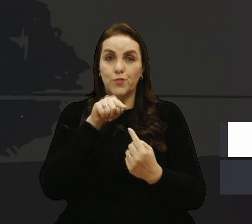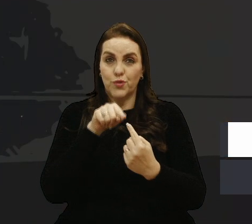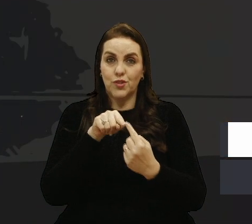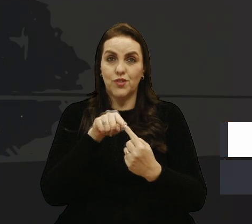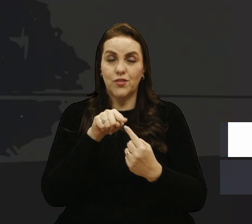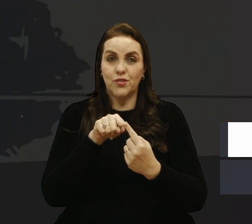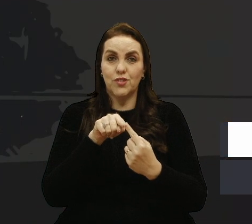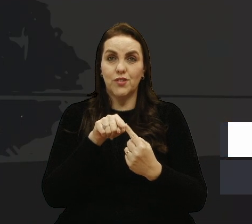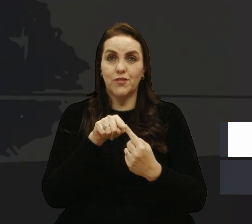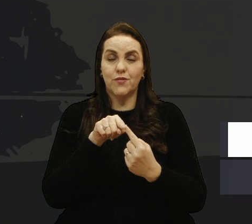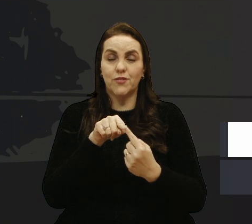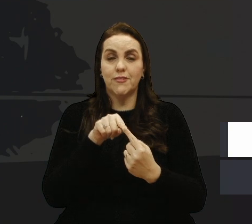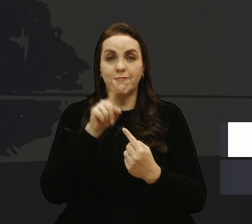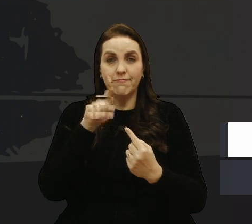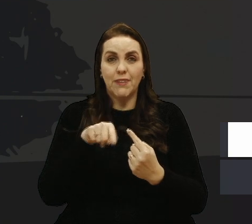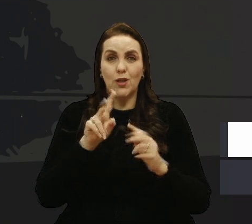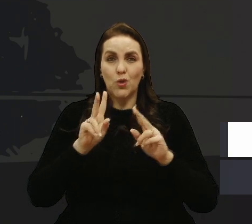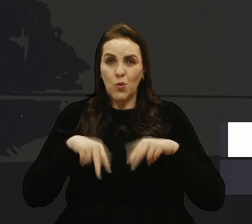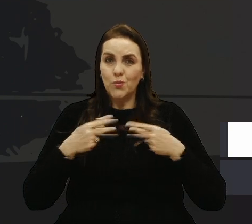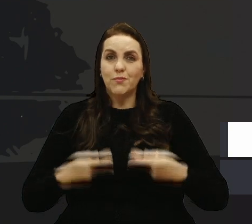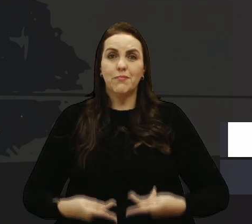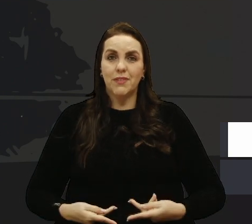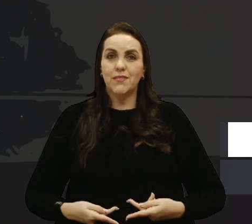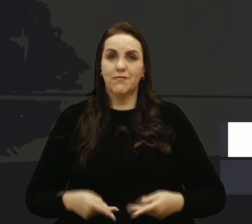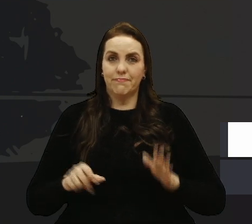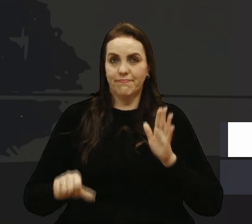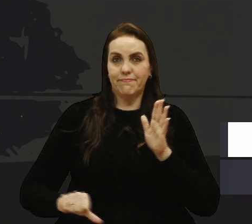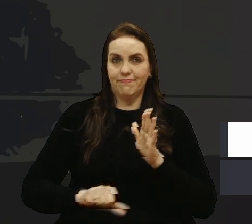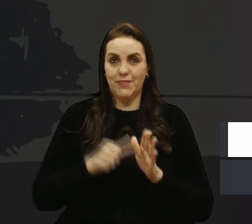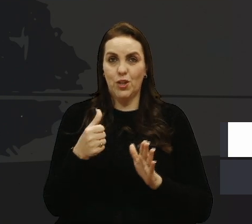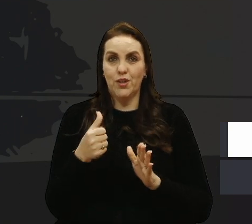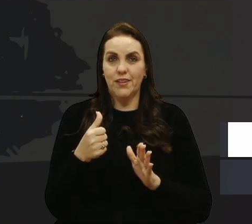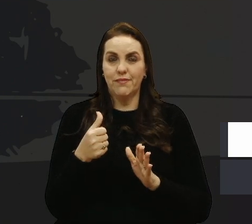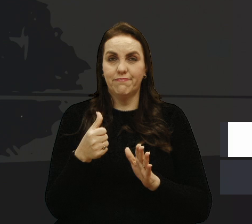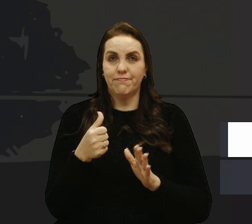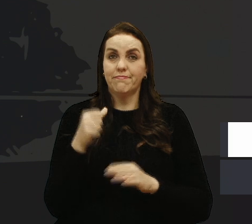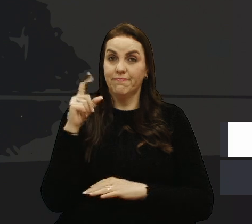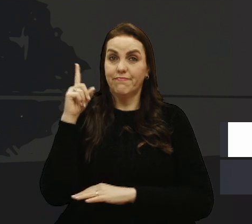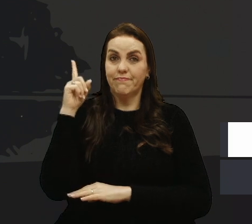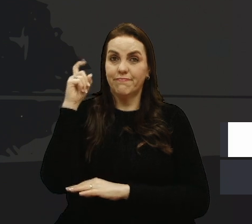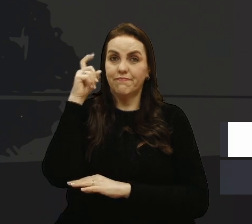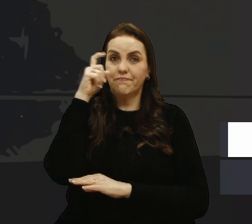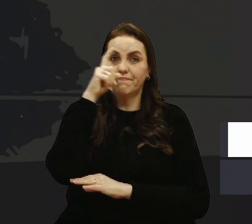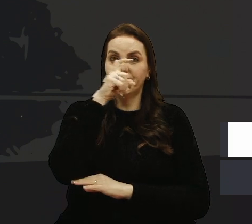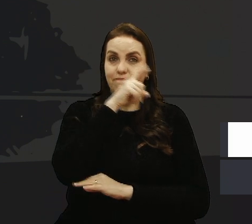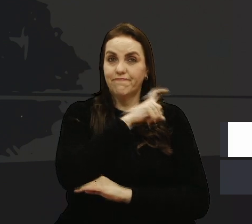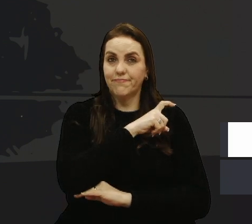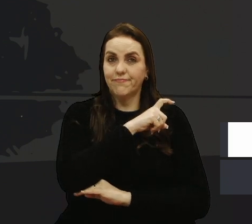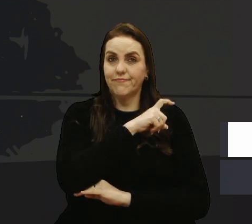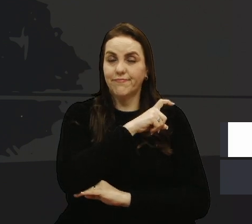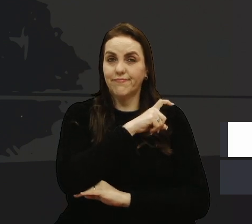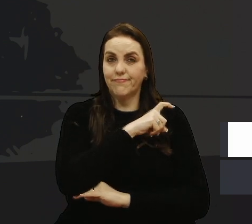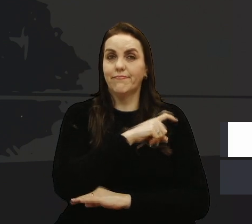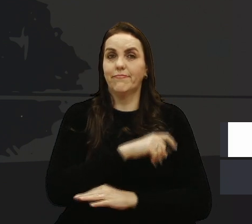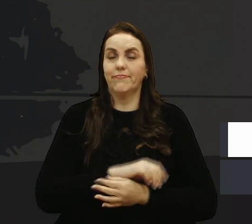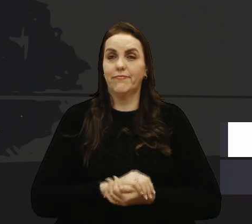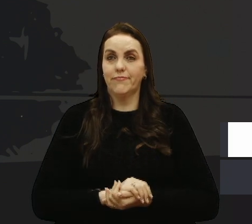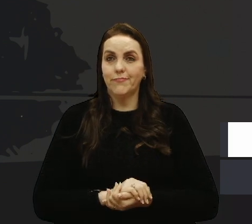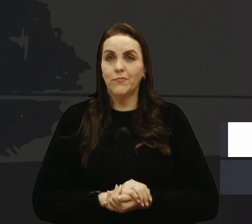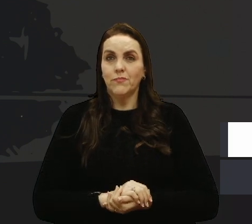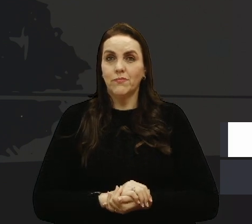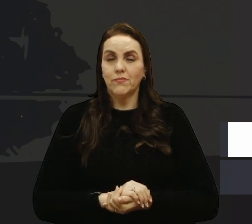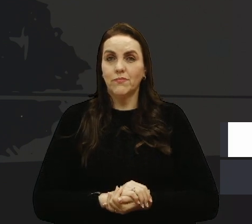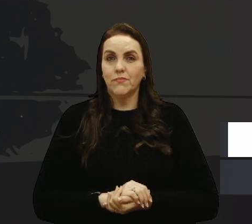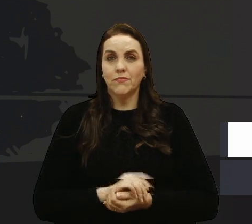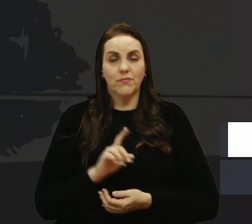de ser humanos melhores. E essa é uma dificuldade muito grande.